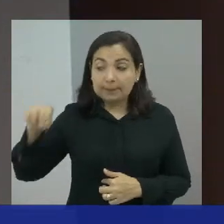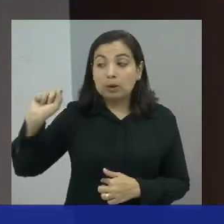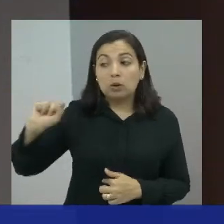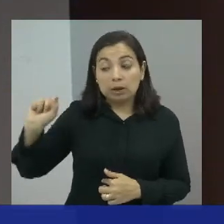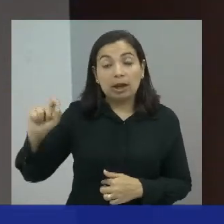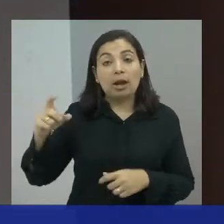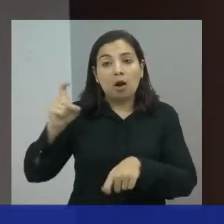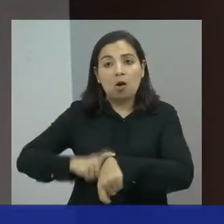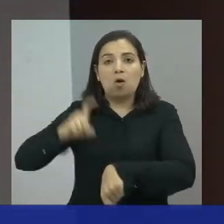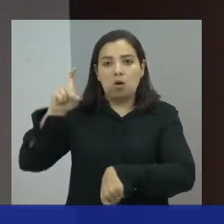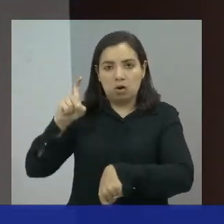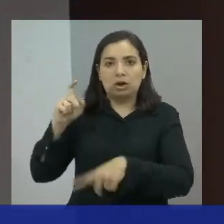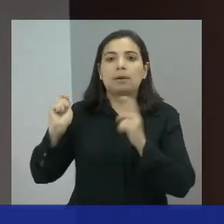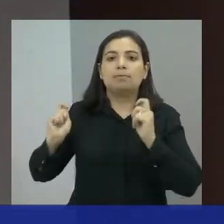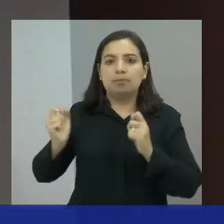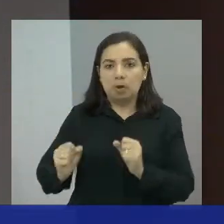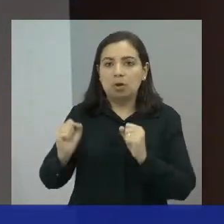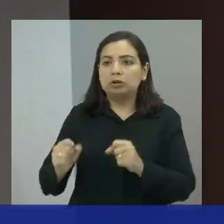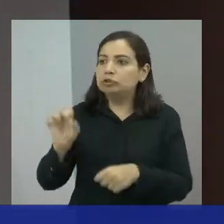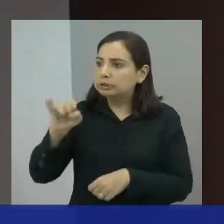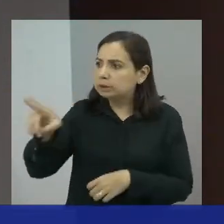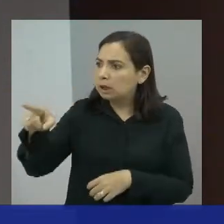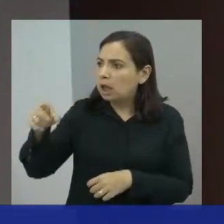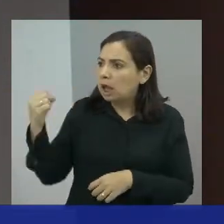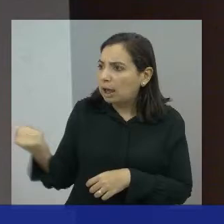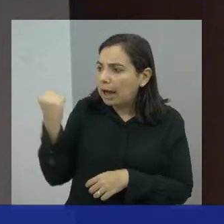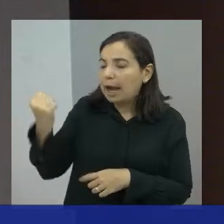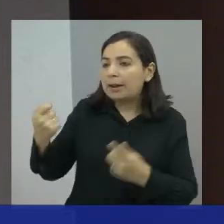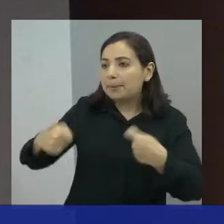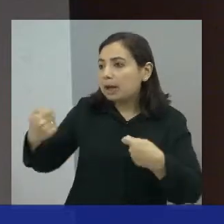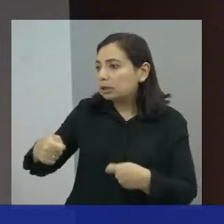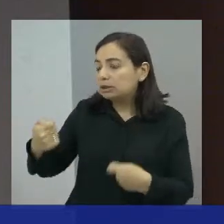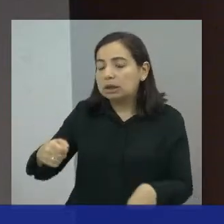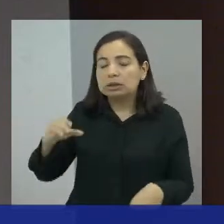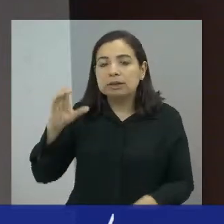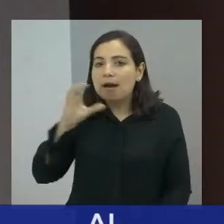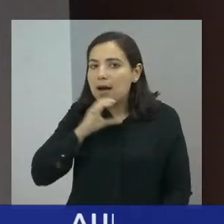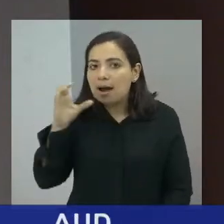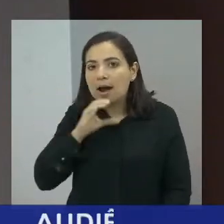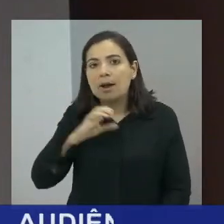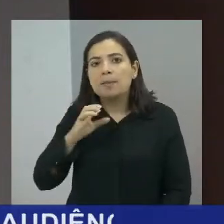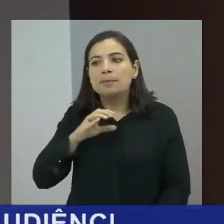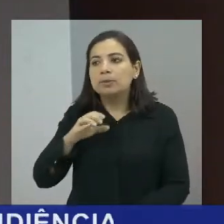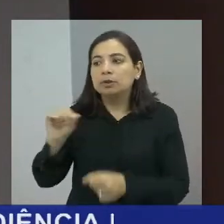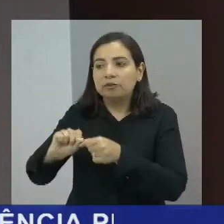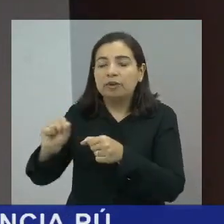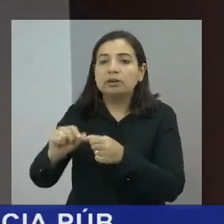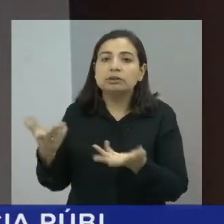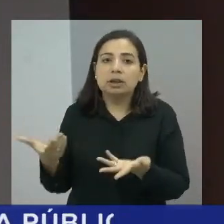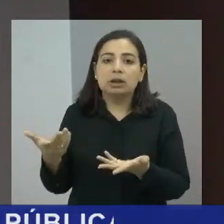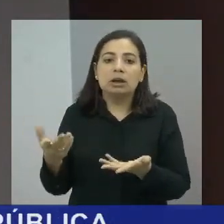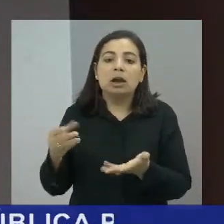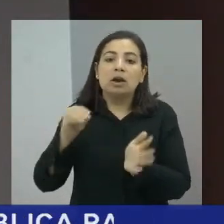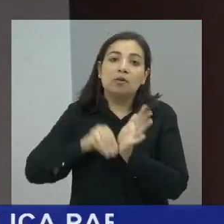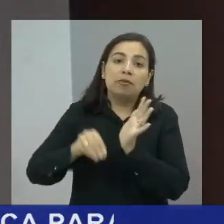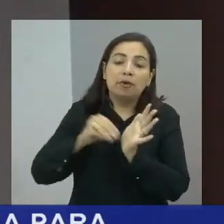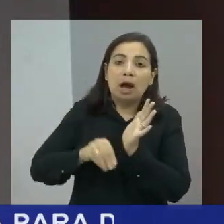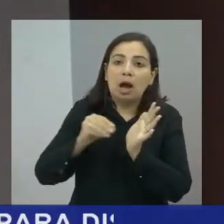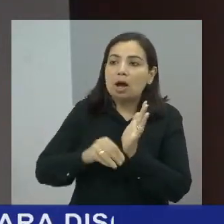tendo por finalidade garantir a incolumidade pública, ou seja, a segurança, né,